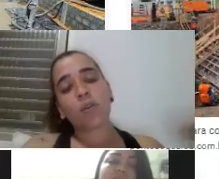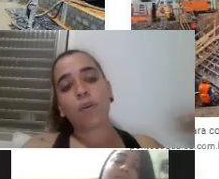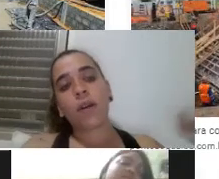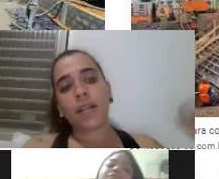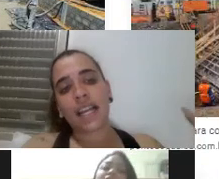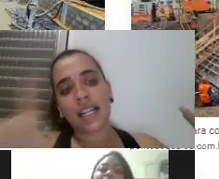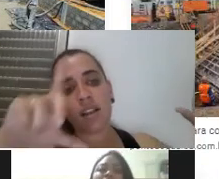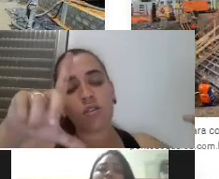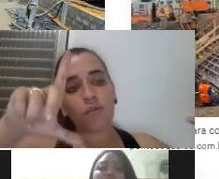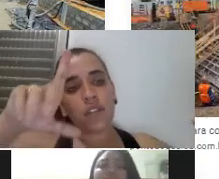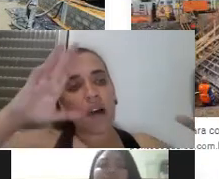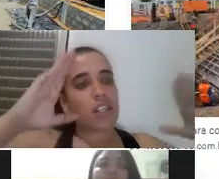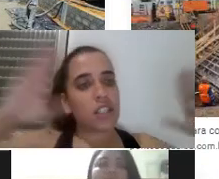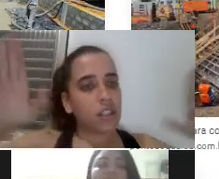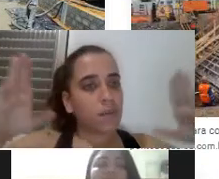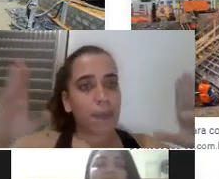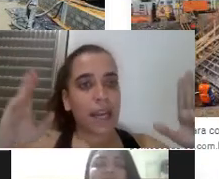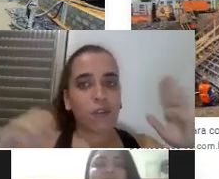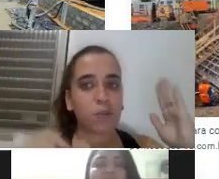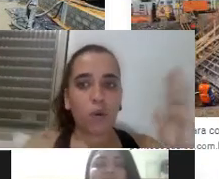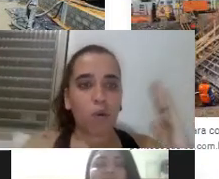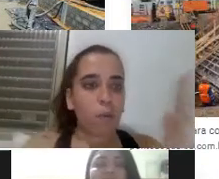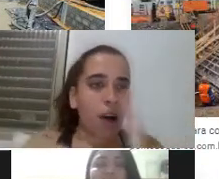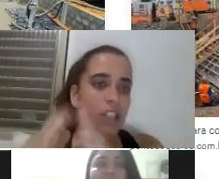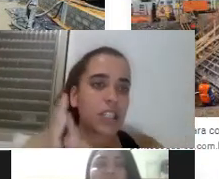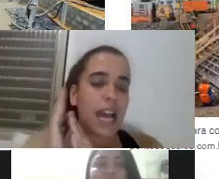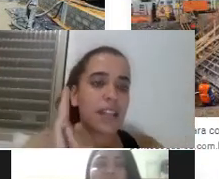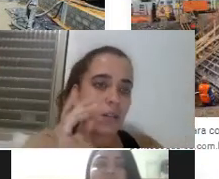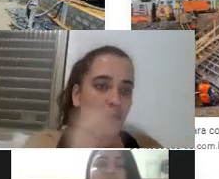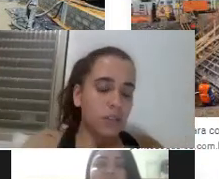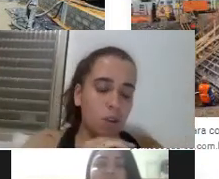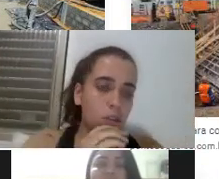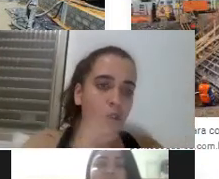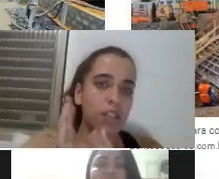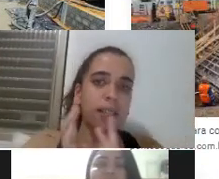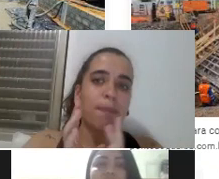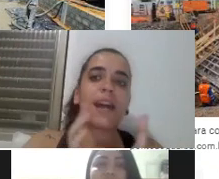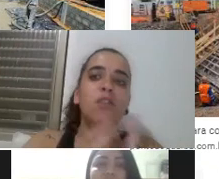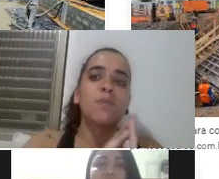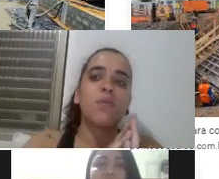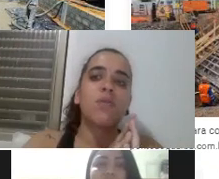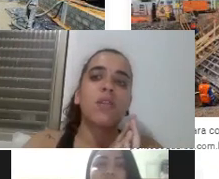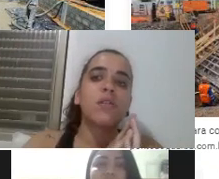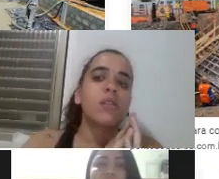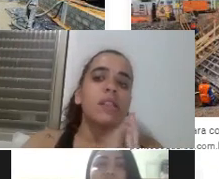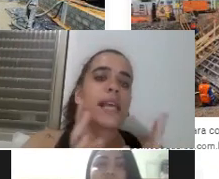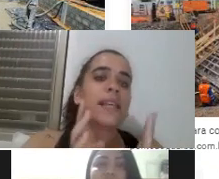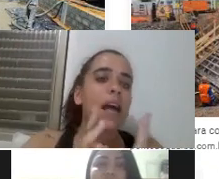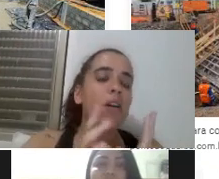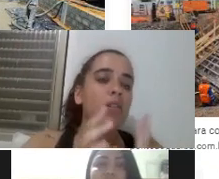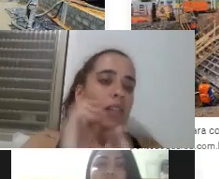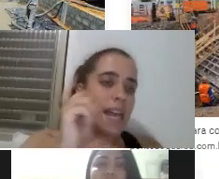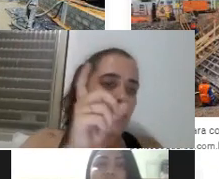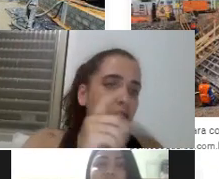Aí que eu estou programando, aquelas aulas do final, a gente pega, vamos supor, uma aula de cada. Se eu conseguir separar, vamos supor,